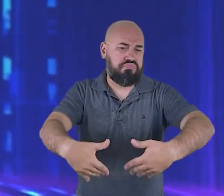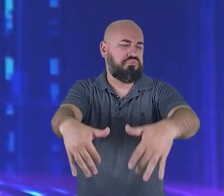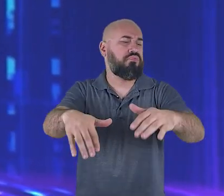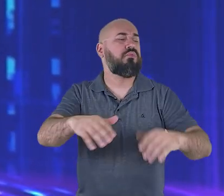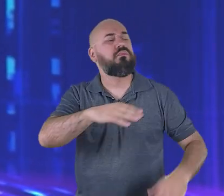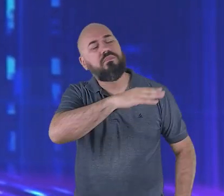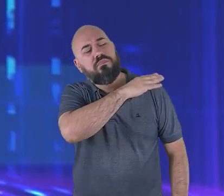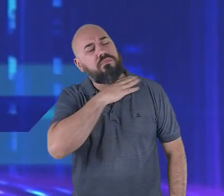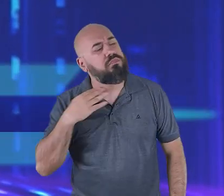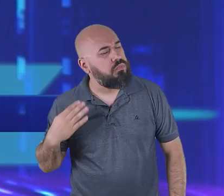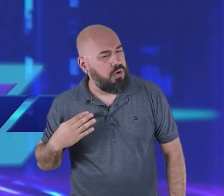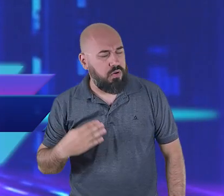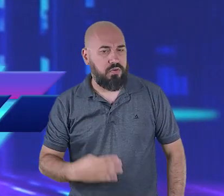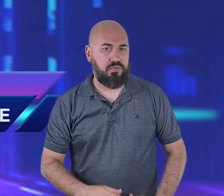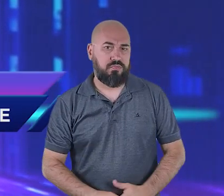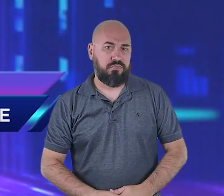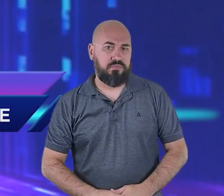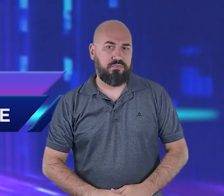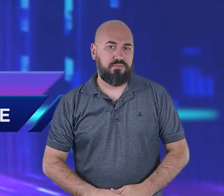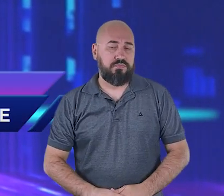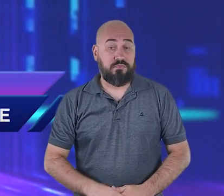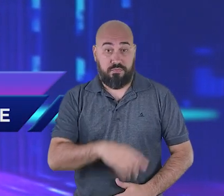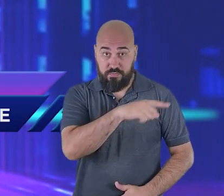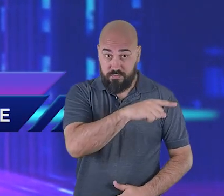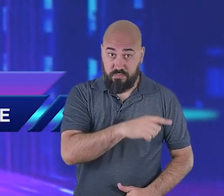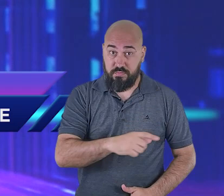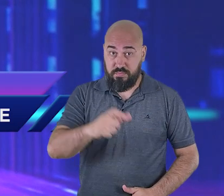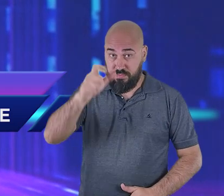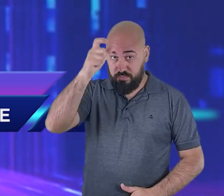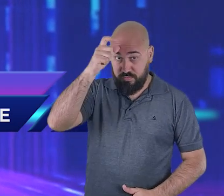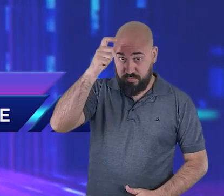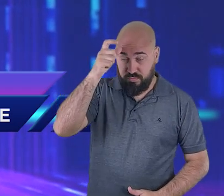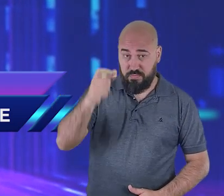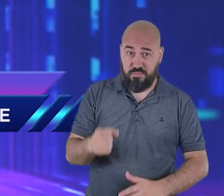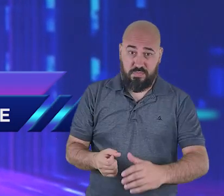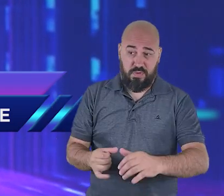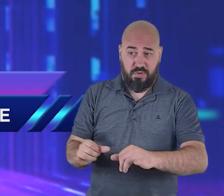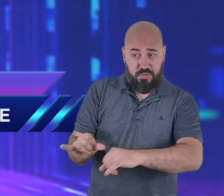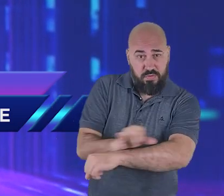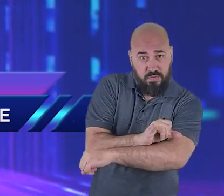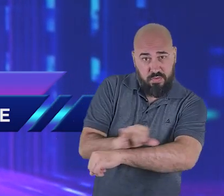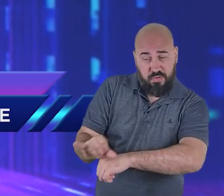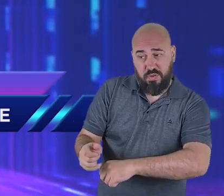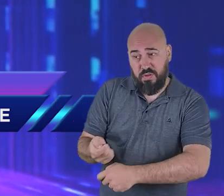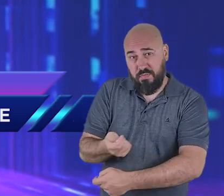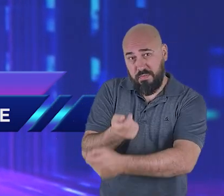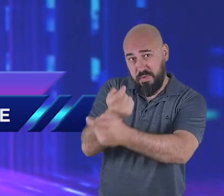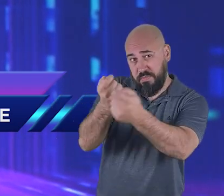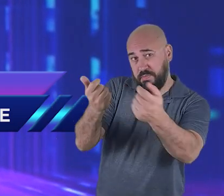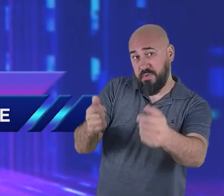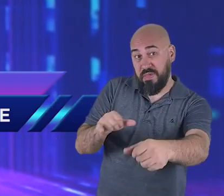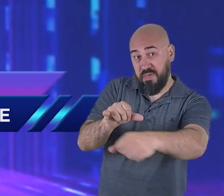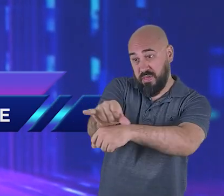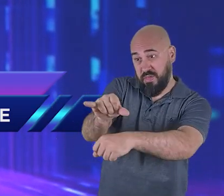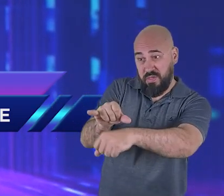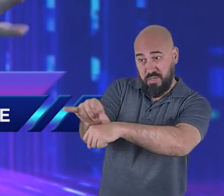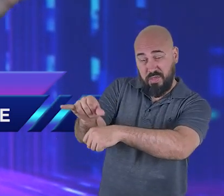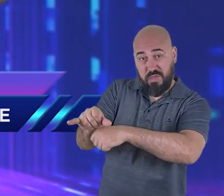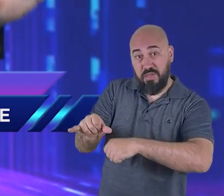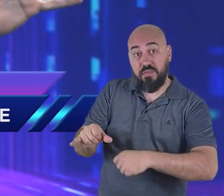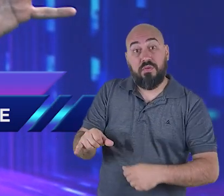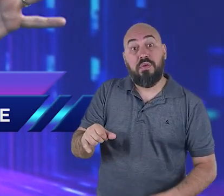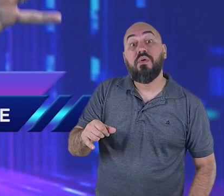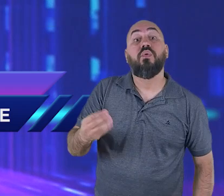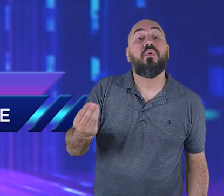rebelar, Lúcifer começou uma campanha de engano para desacreditar a Deus. Ele começou a